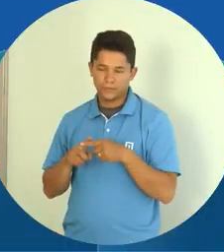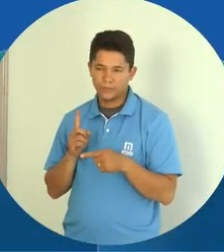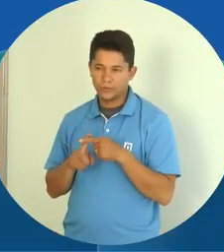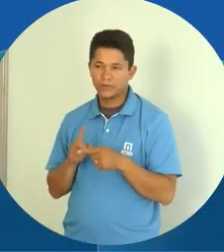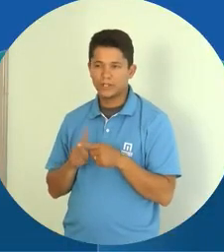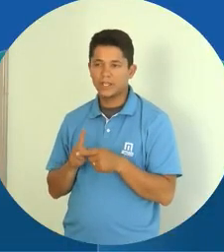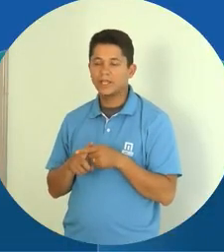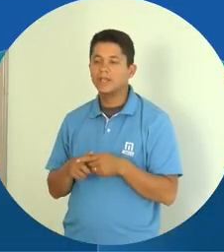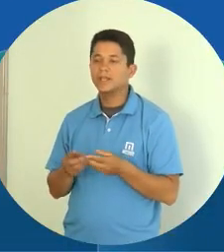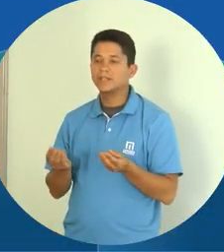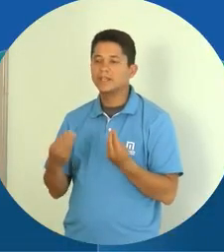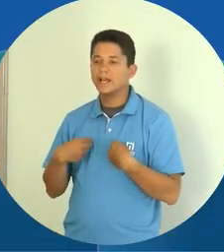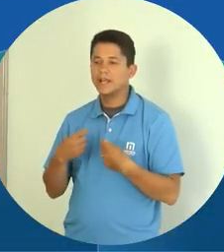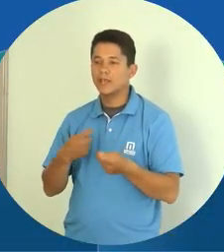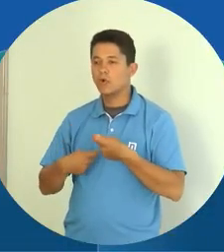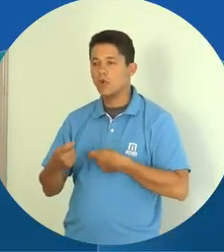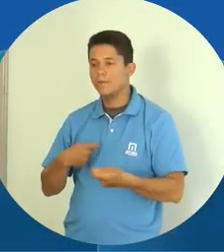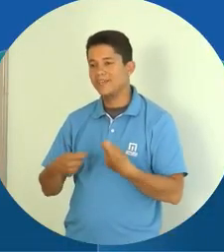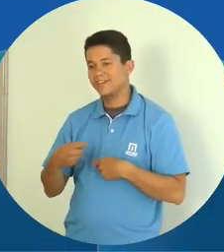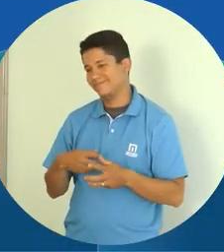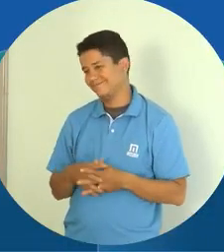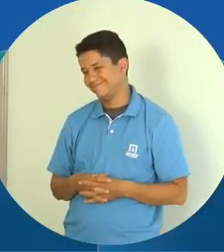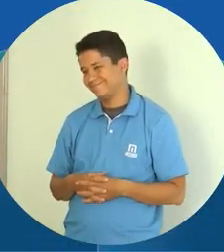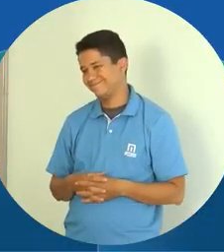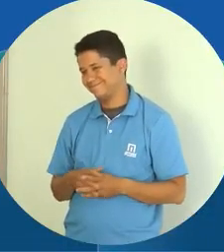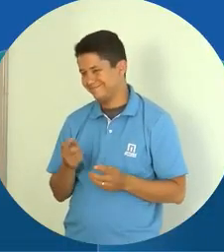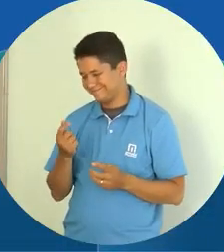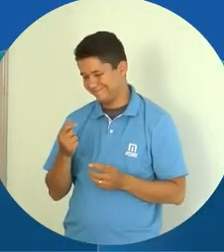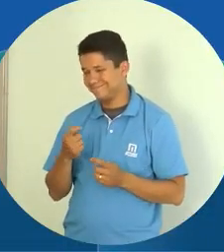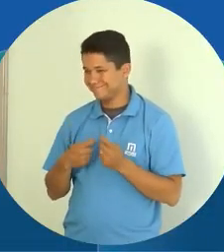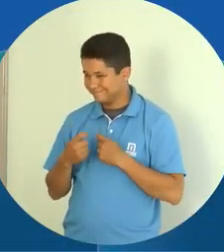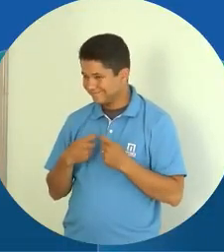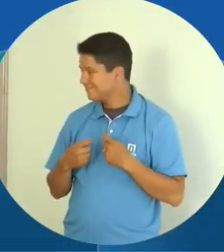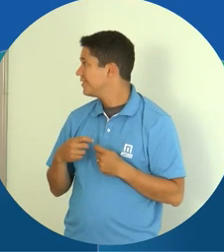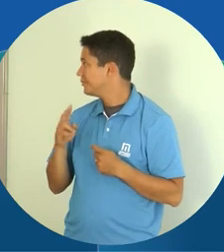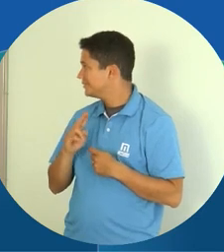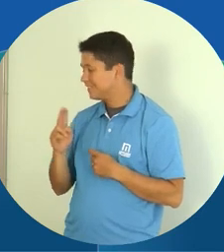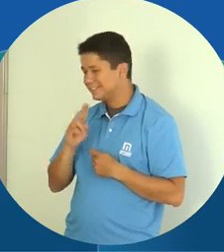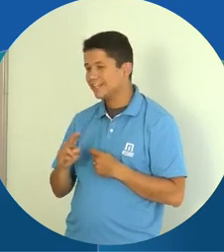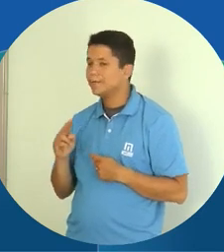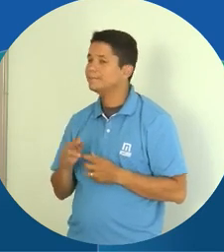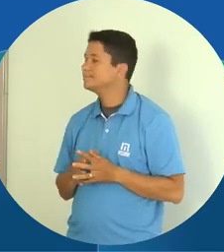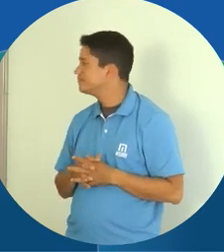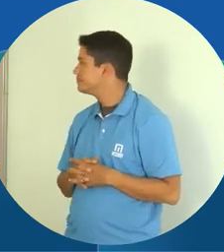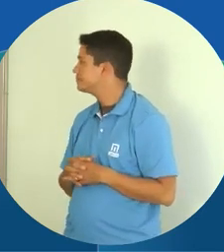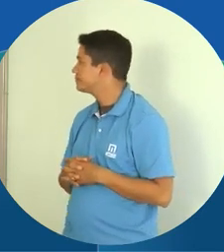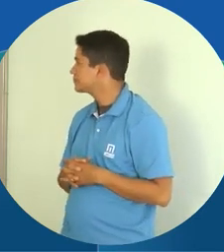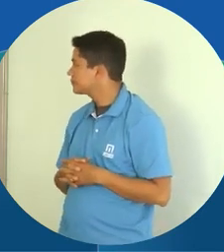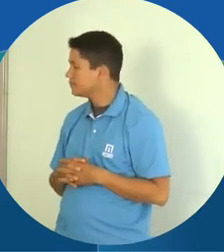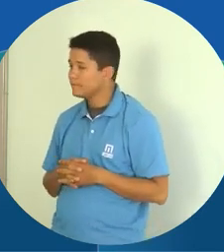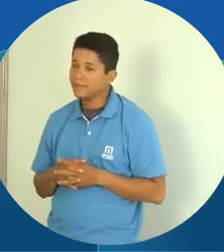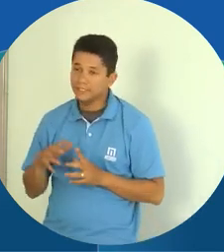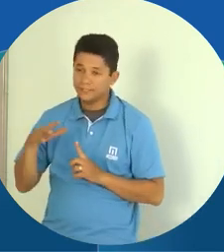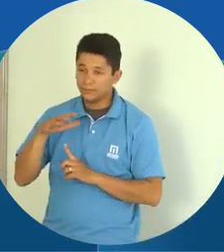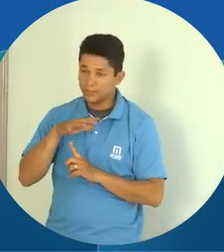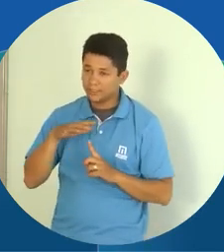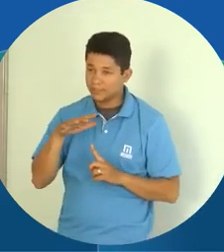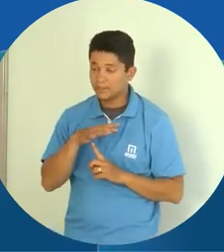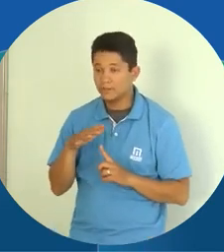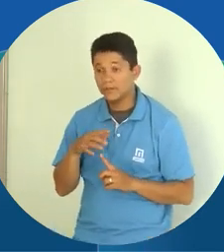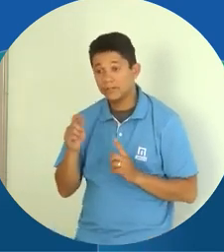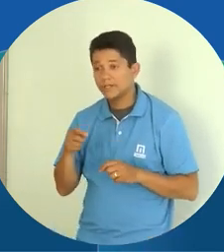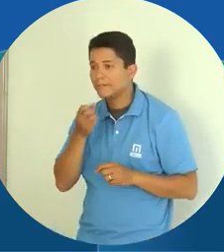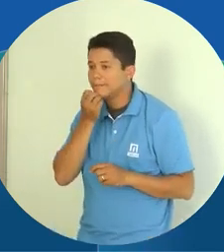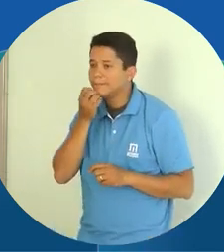muito em economia, né? Utilizar essa situação aí como um plus